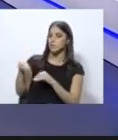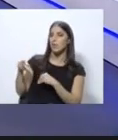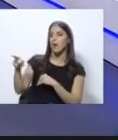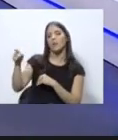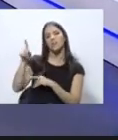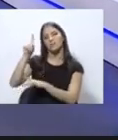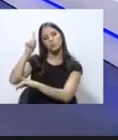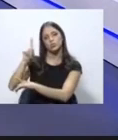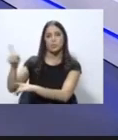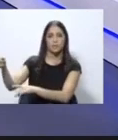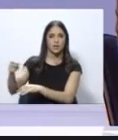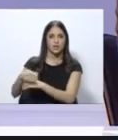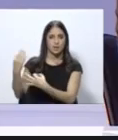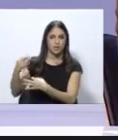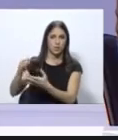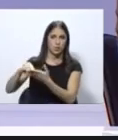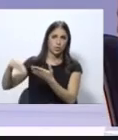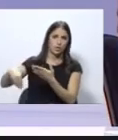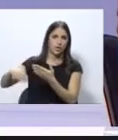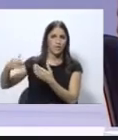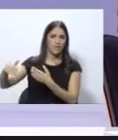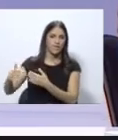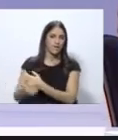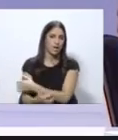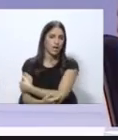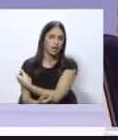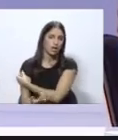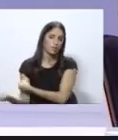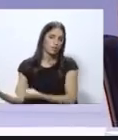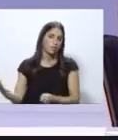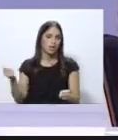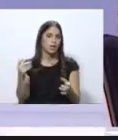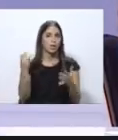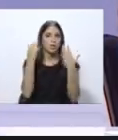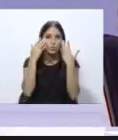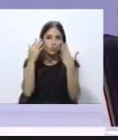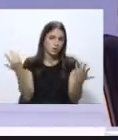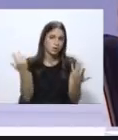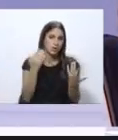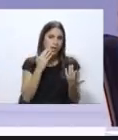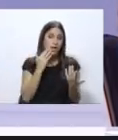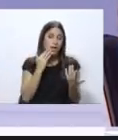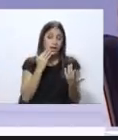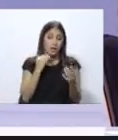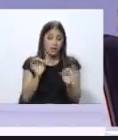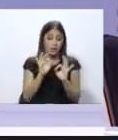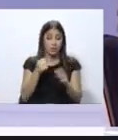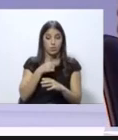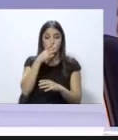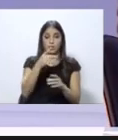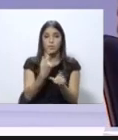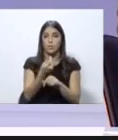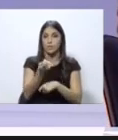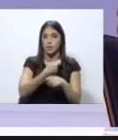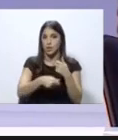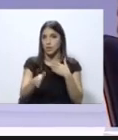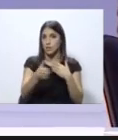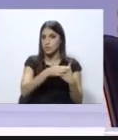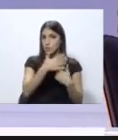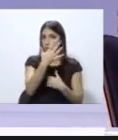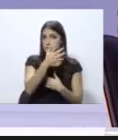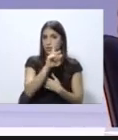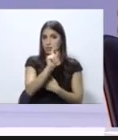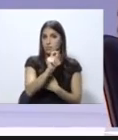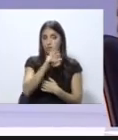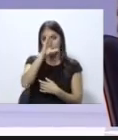sobre eles próprios são verdadeiras, apesar de que, tanto quanto eu sei, o mercado fechou há 5 minutos, não sei se há